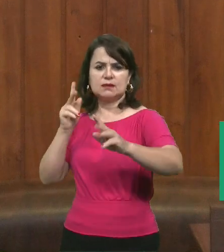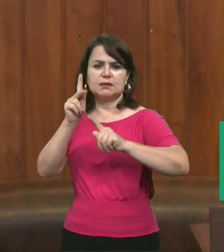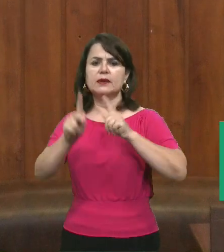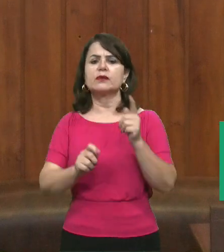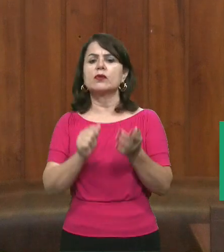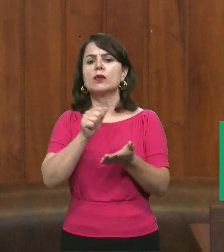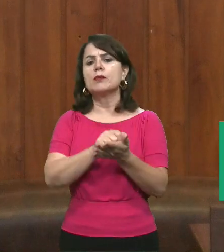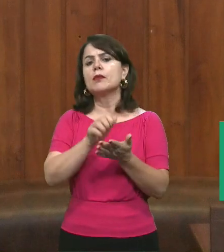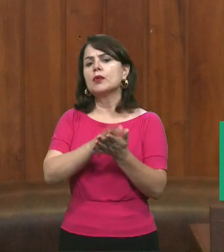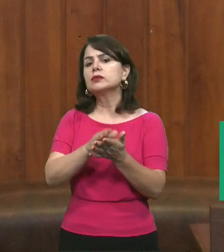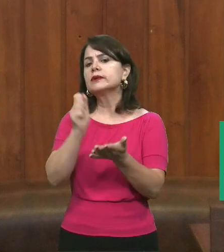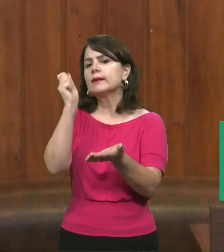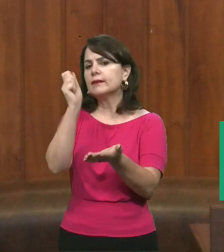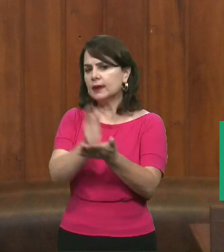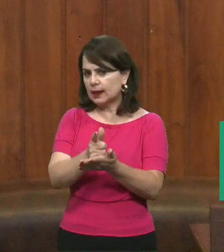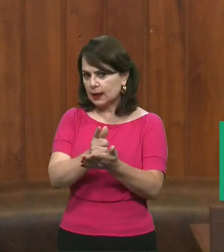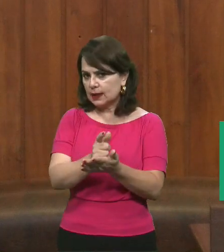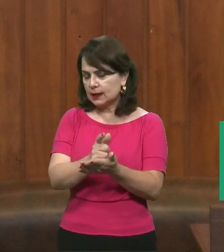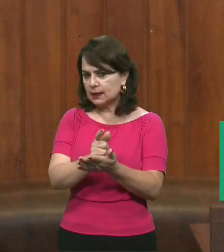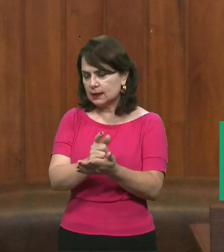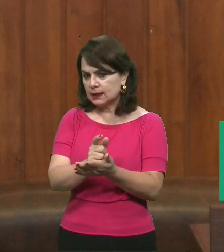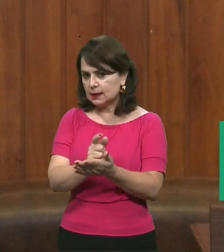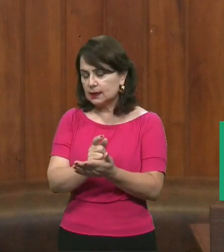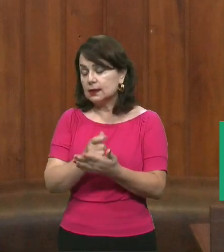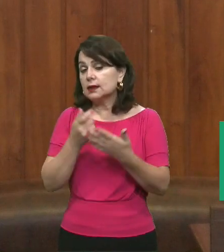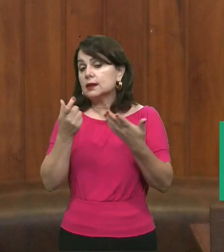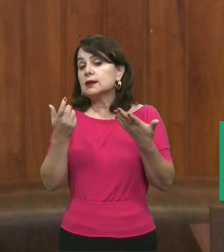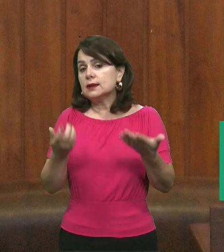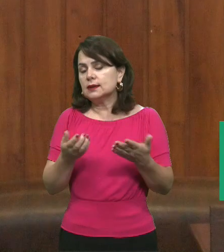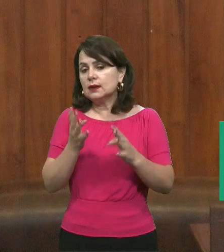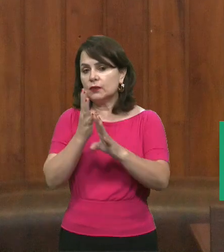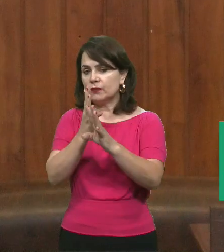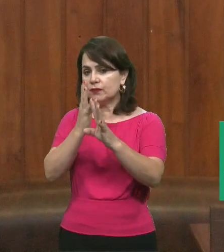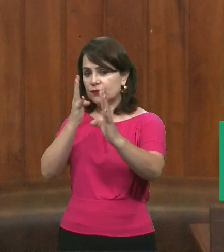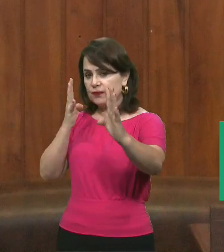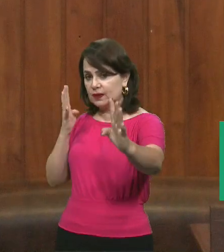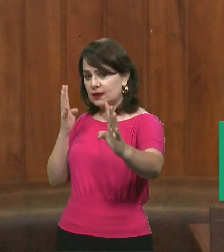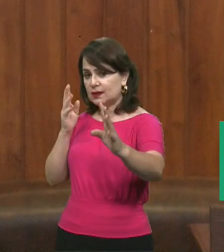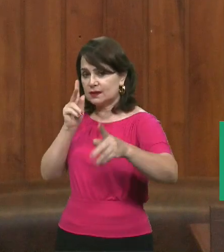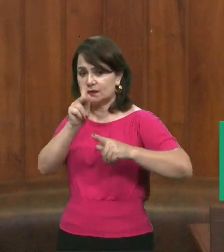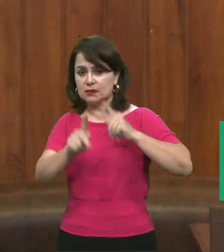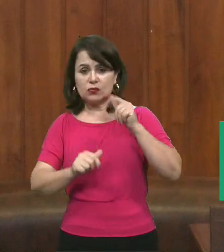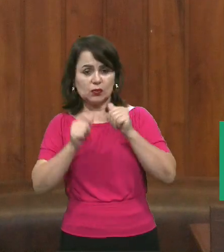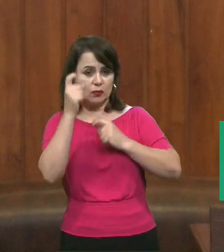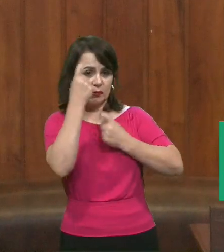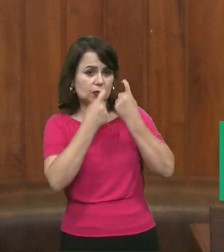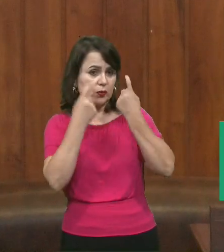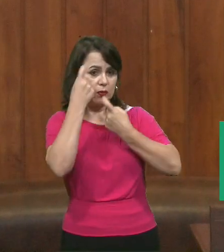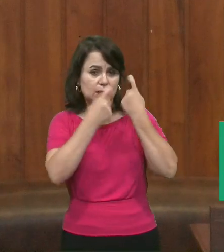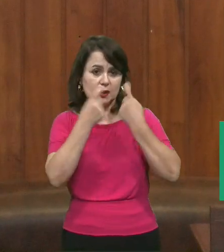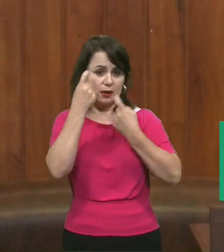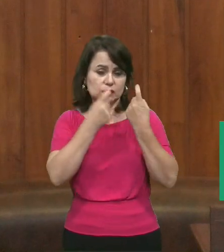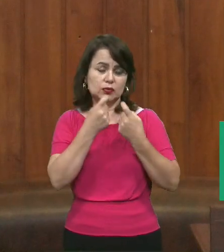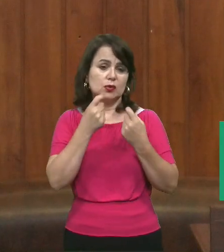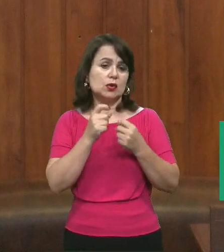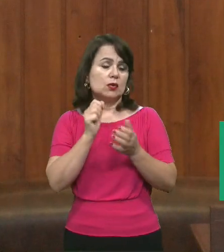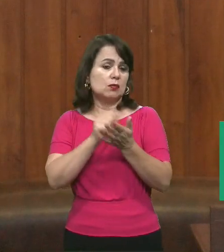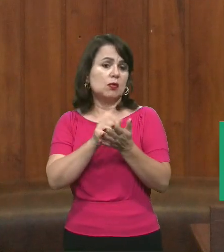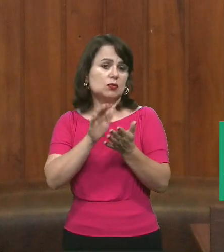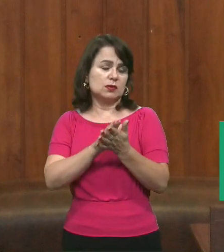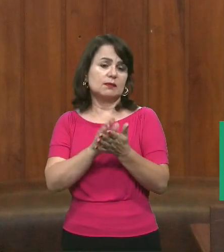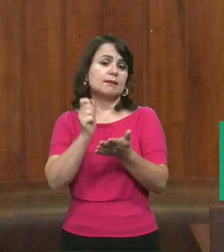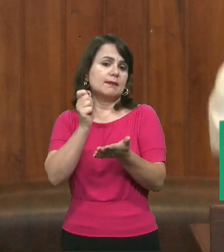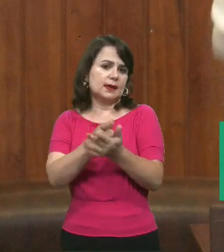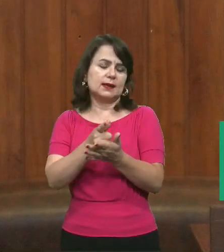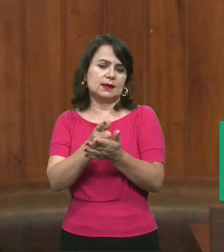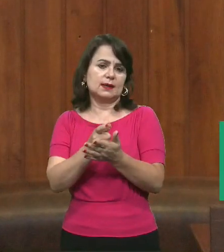meu licenciamento, tinha fila, primeira vez. Já todo mundo apavorado com multa, etc., criou a fila dos despachantes. Aí